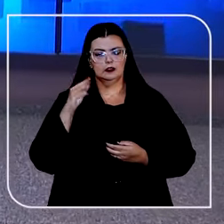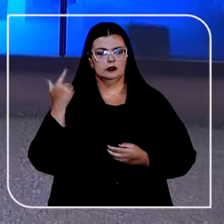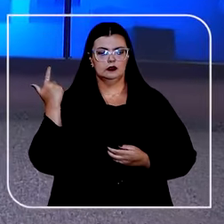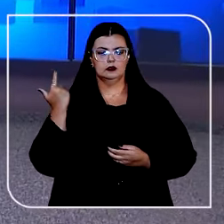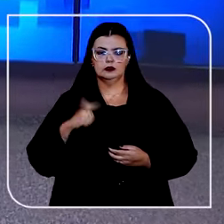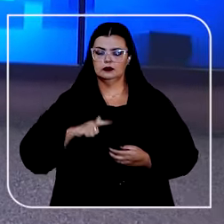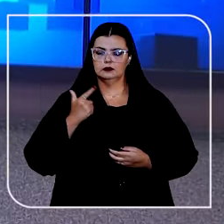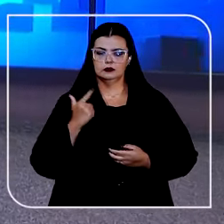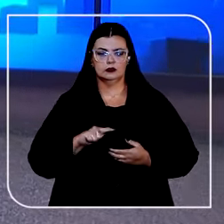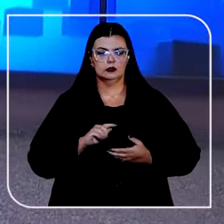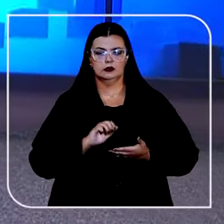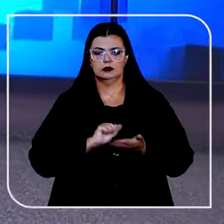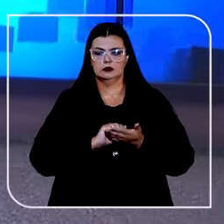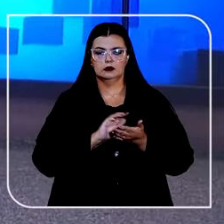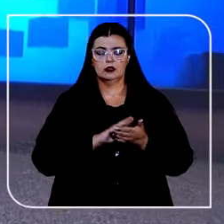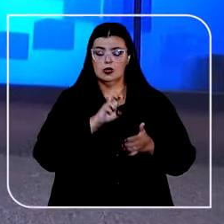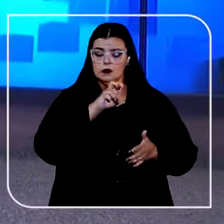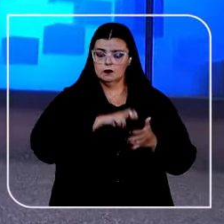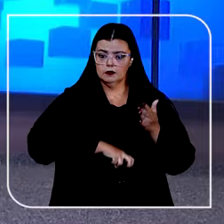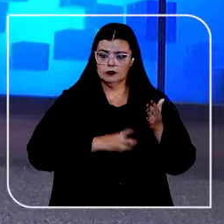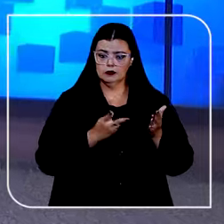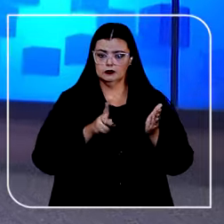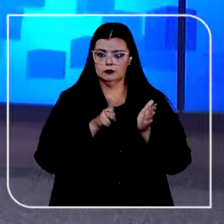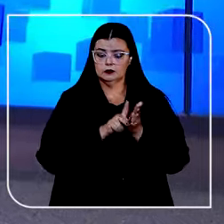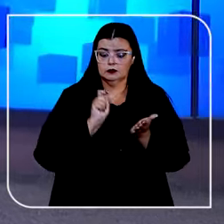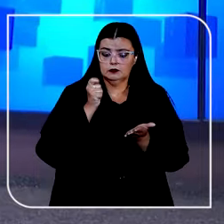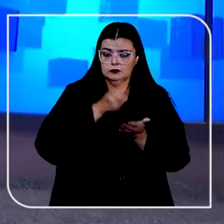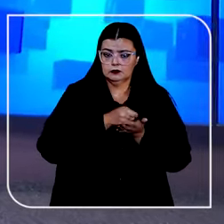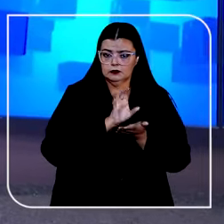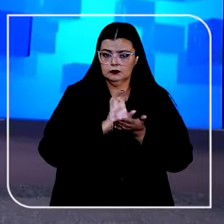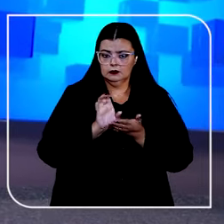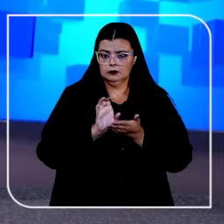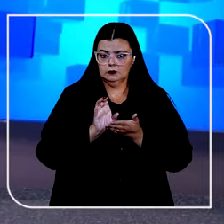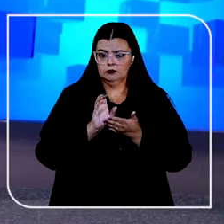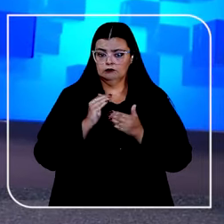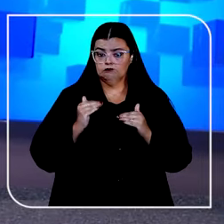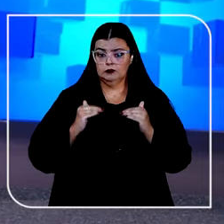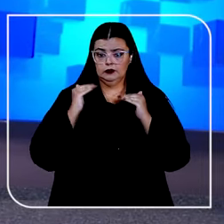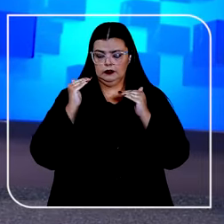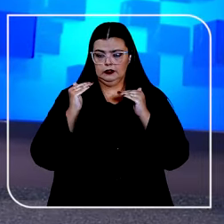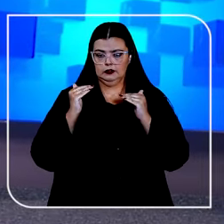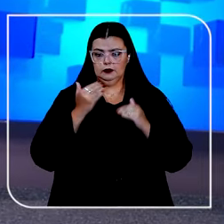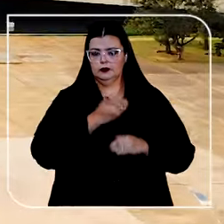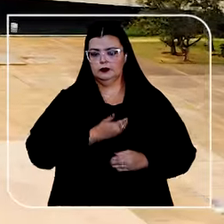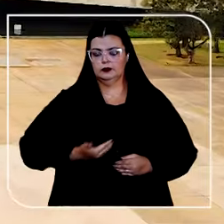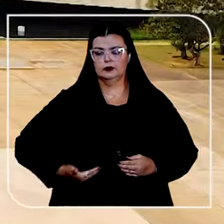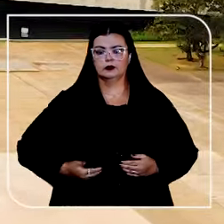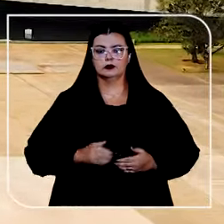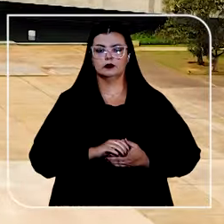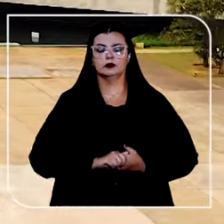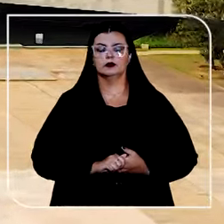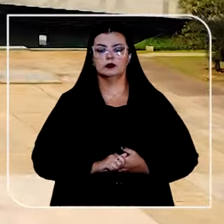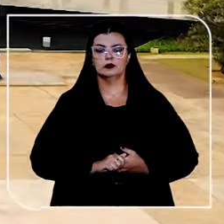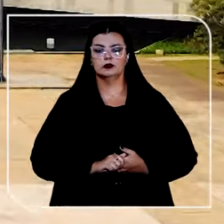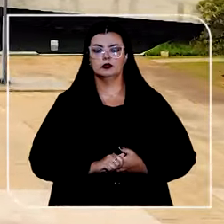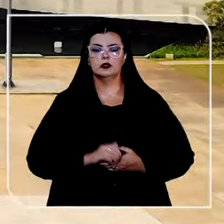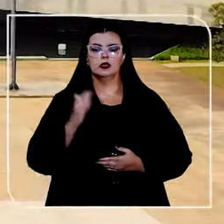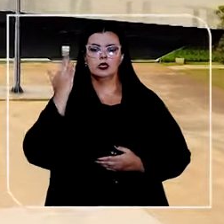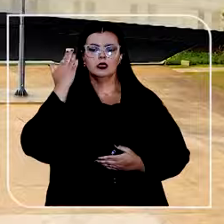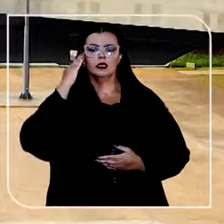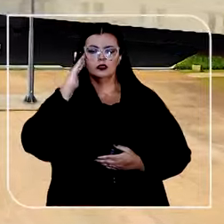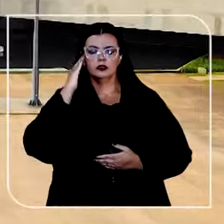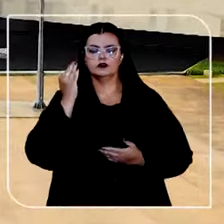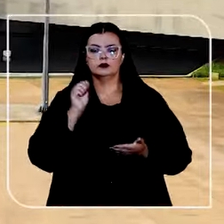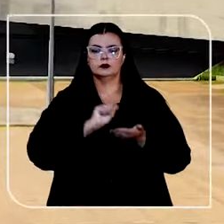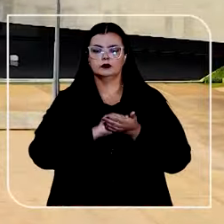possuem a mesma natureza dos impostos e taxas pagas ao poder público o entendimento foi aplicado pelo